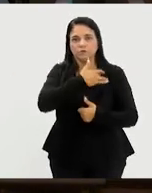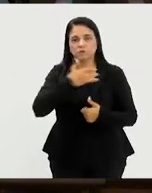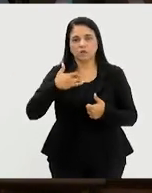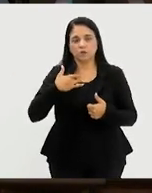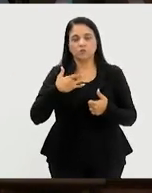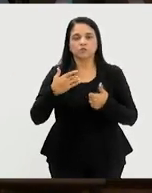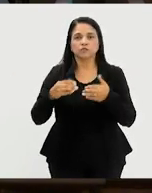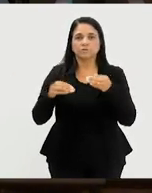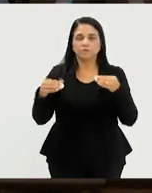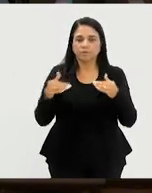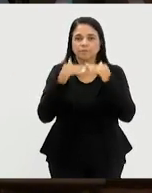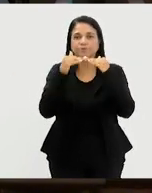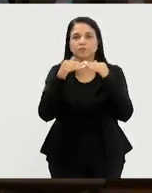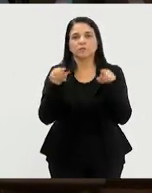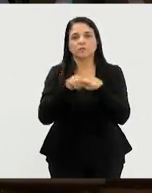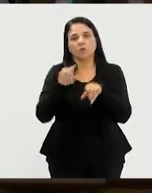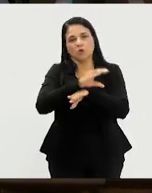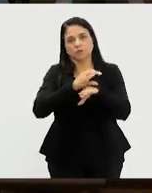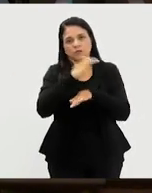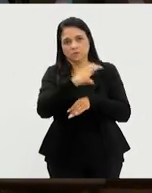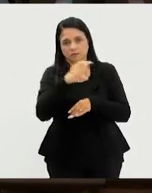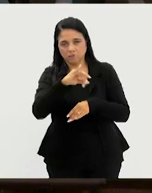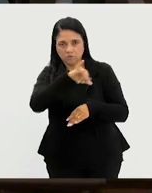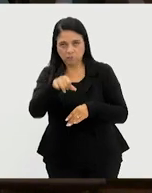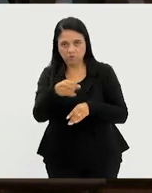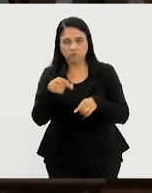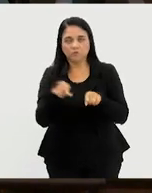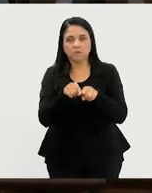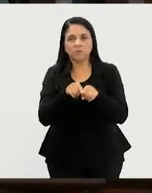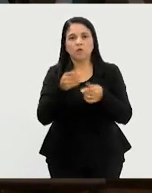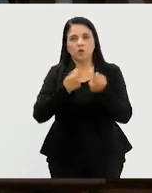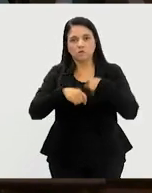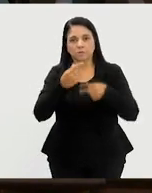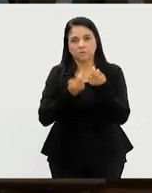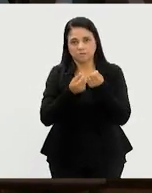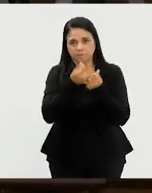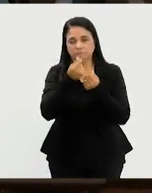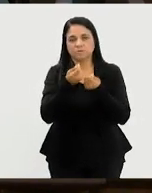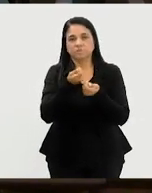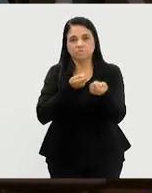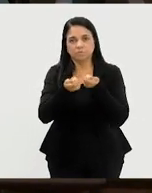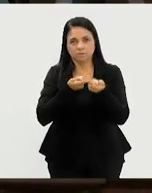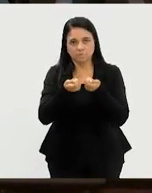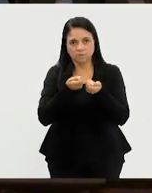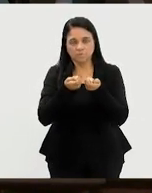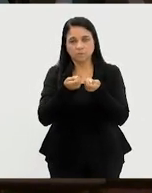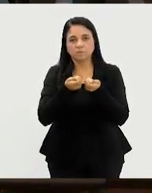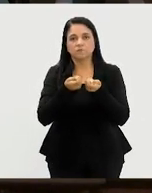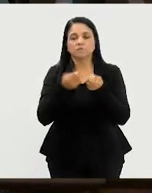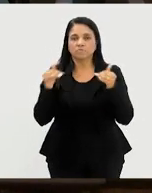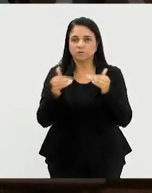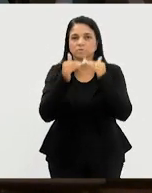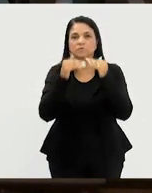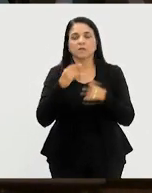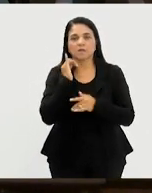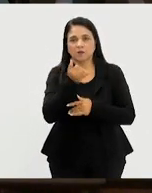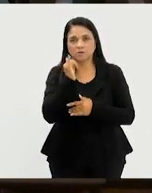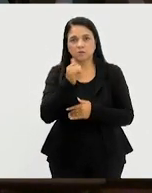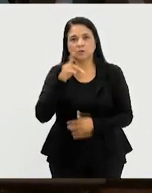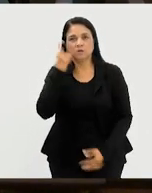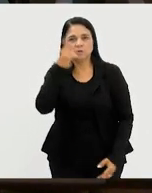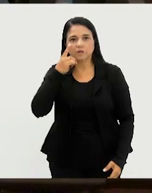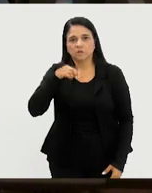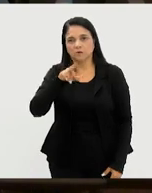com substitutivo da comissão de constituição e Justiça de orçamento finanç fiscalização financeira e controle favorável relator Deputado